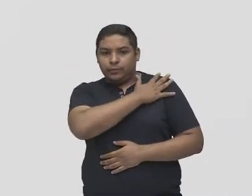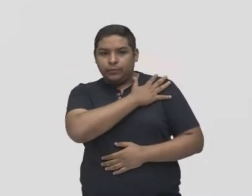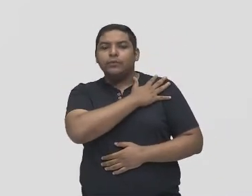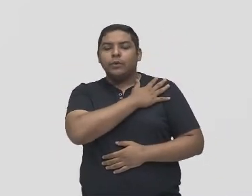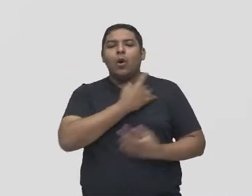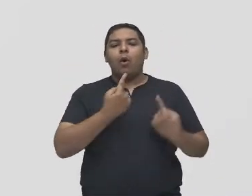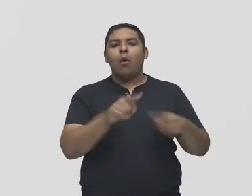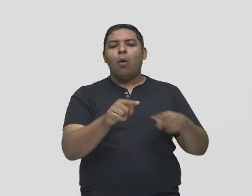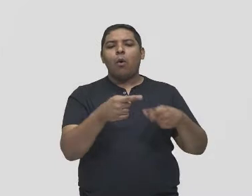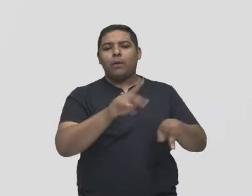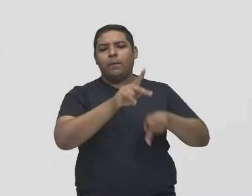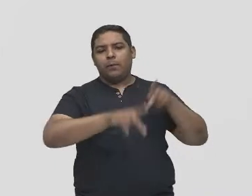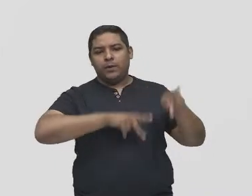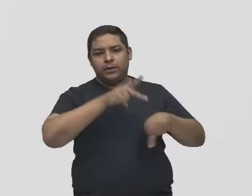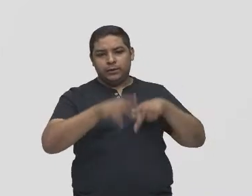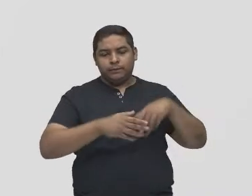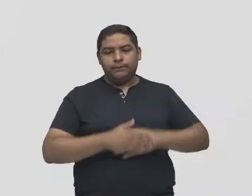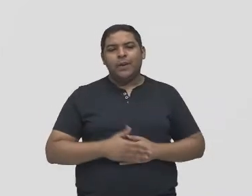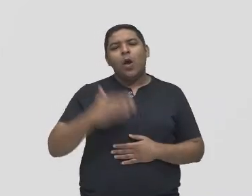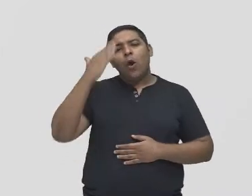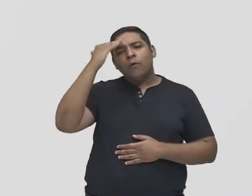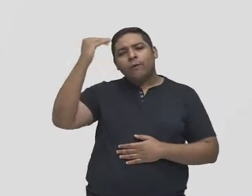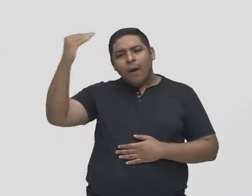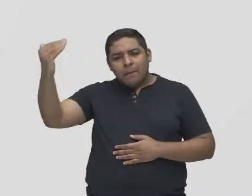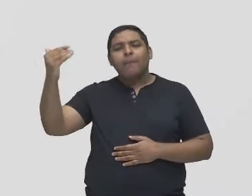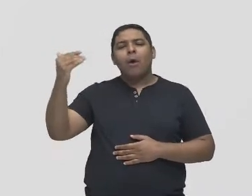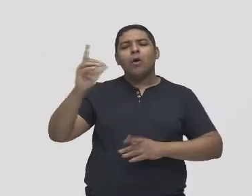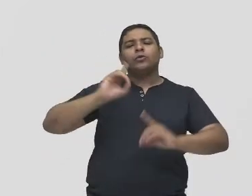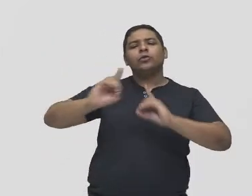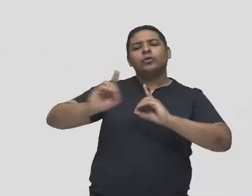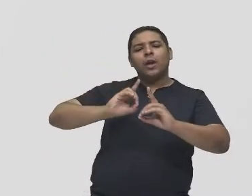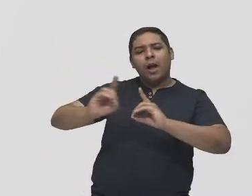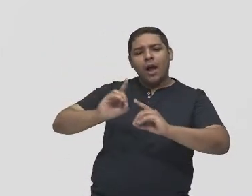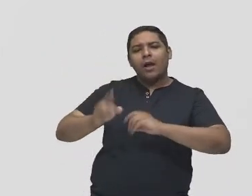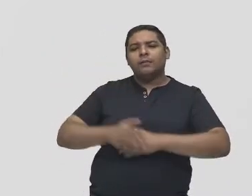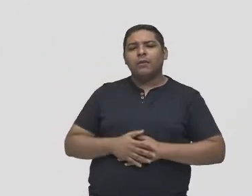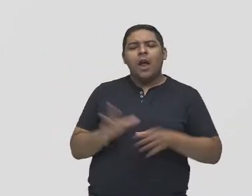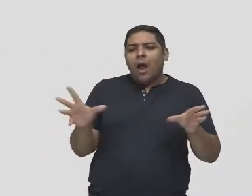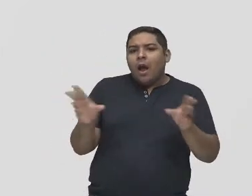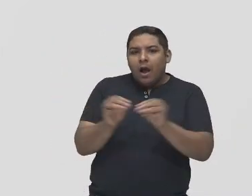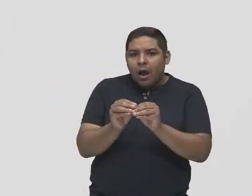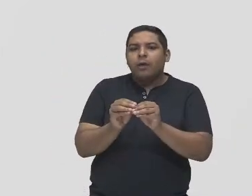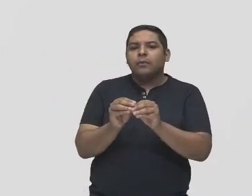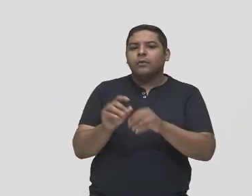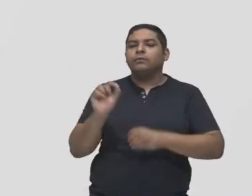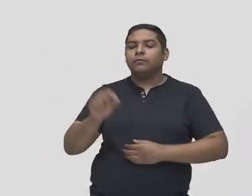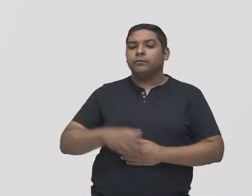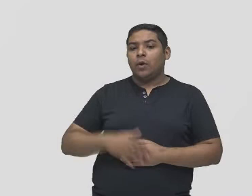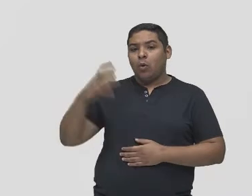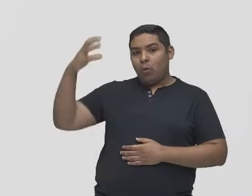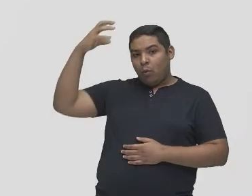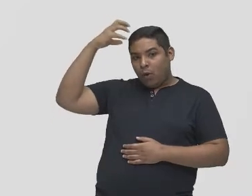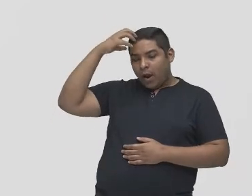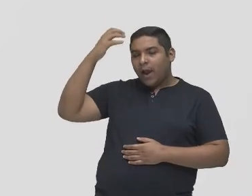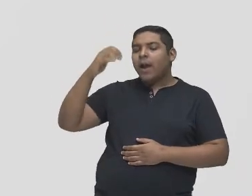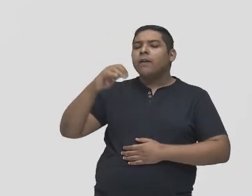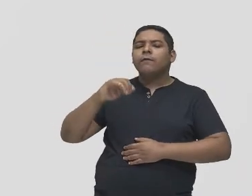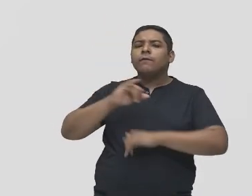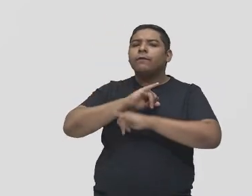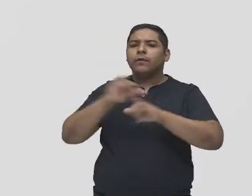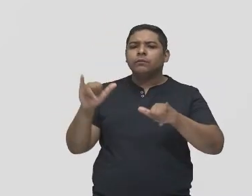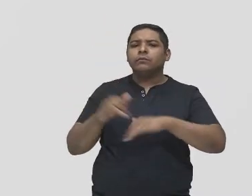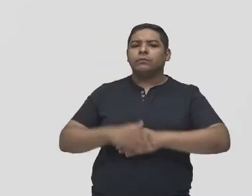popular. O famoso diálogo que se travou entre o rei e o seu mensageiro é breve e revelador. O rei, segundo consta,